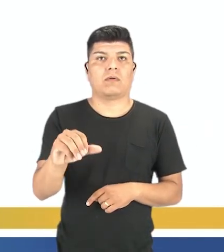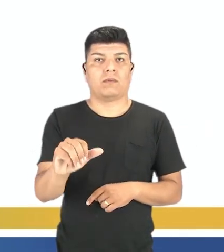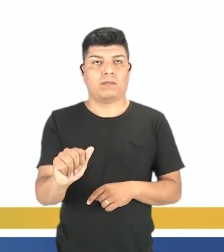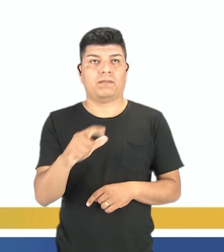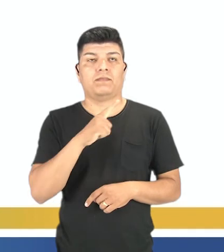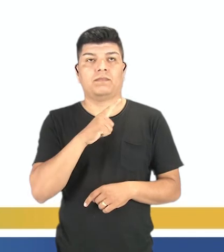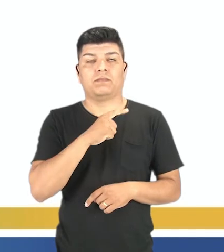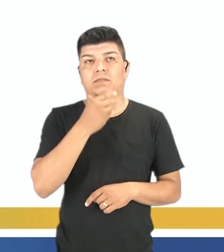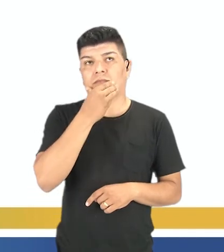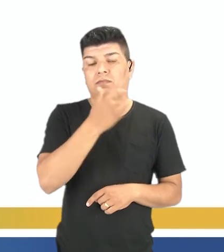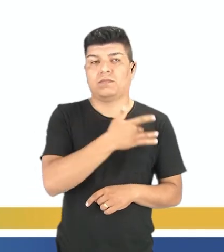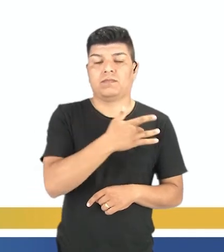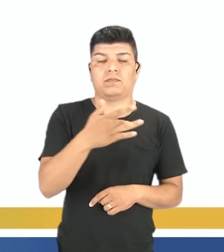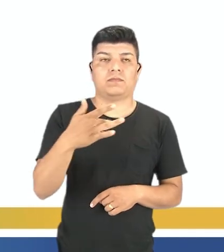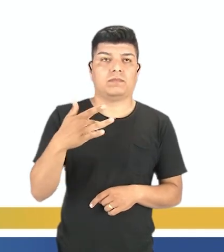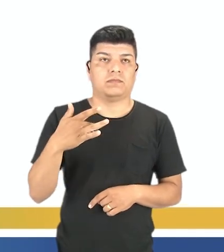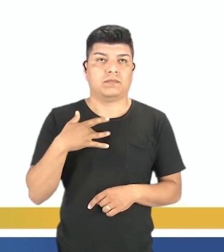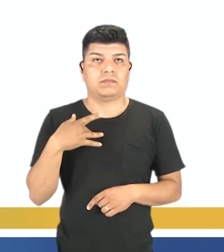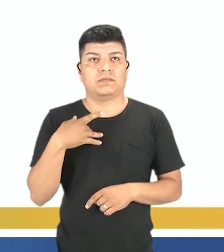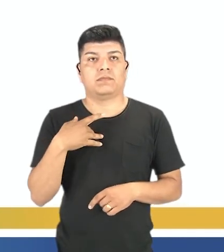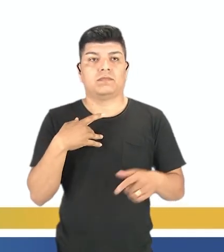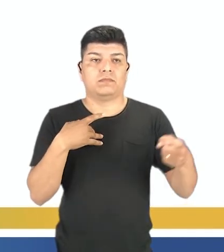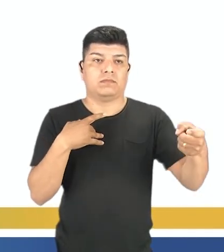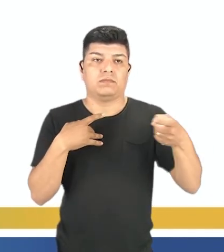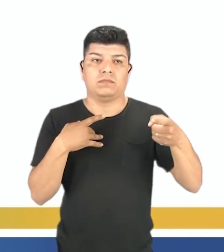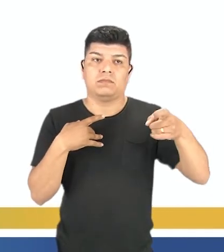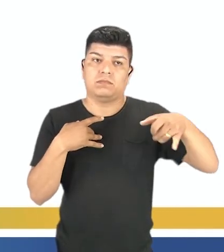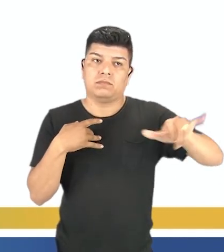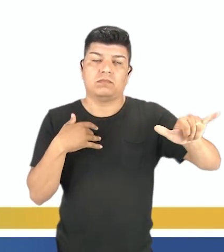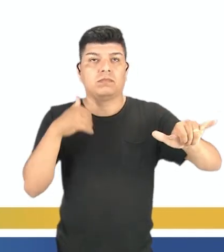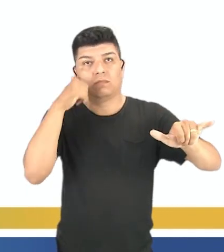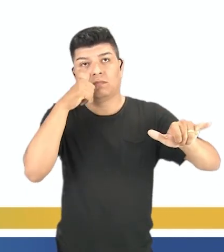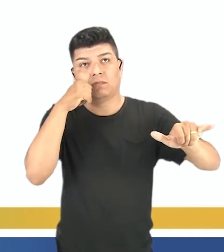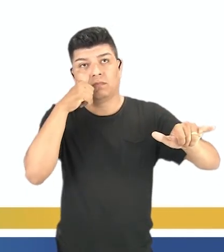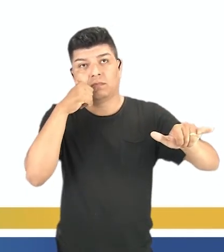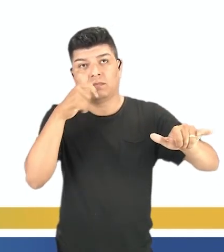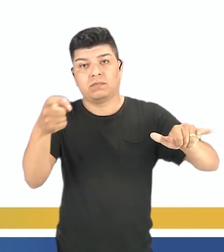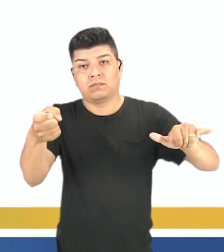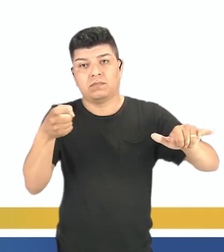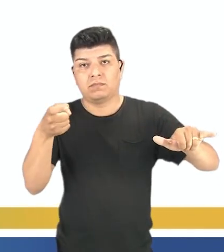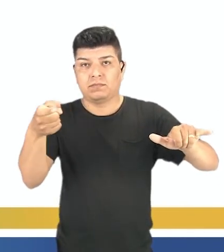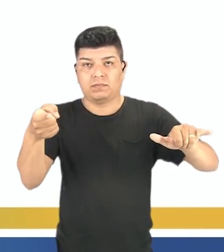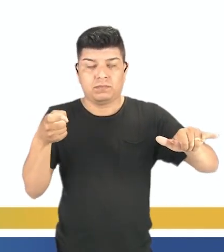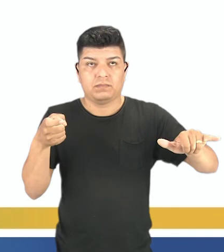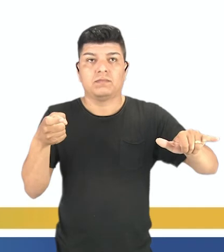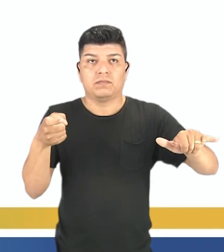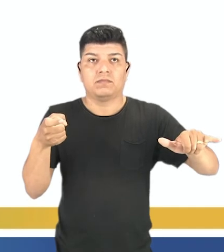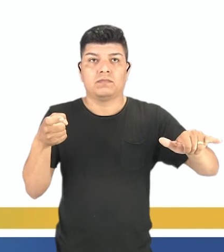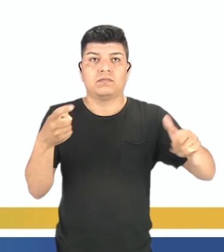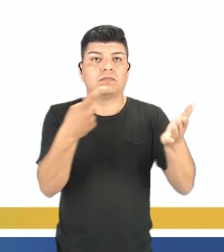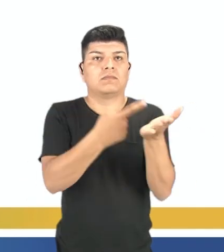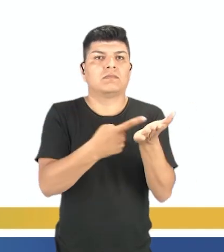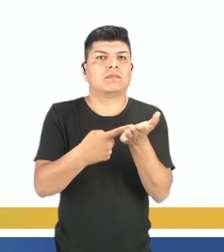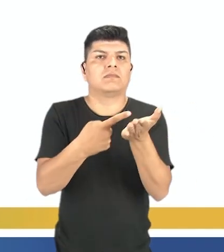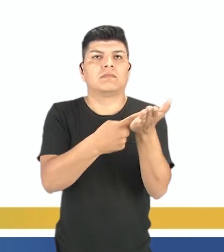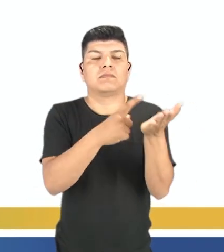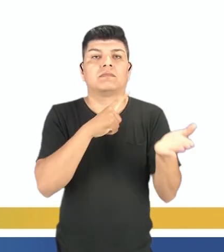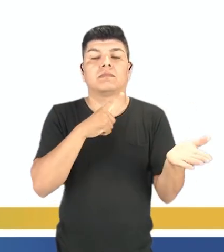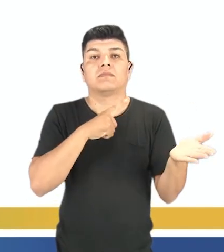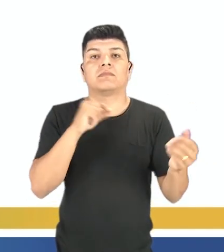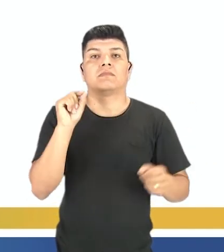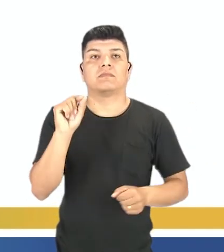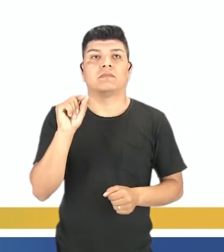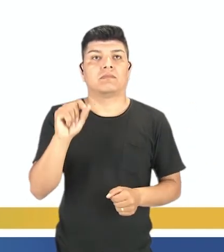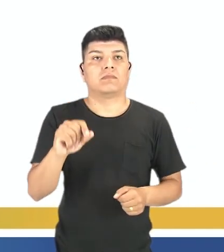um homem saudável, XY, e uma mulher heterozigota recessiva. Dessa combinação aqui, ó, eu vou